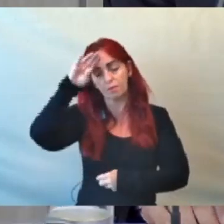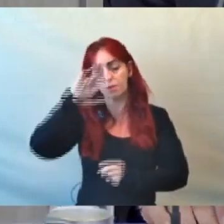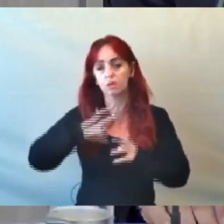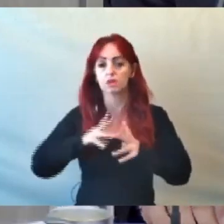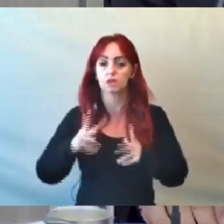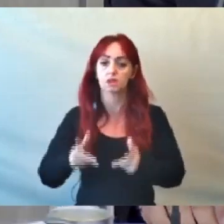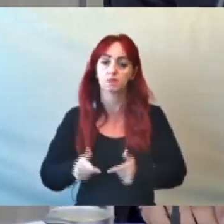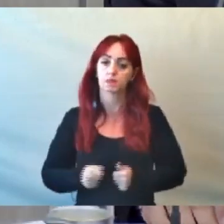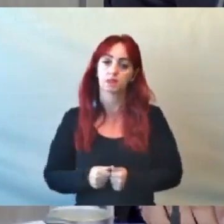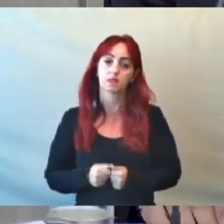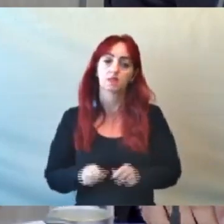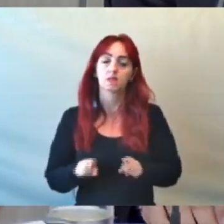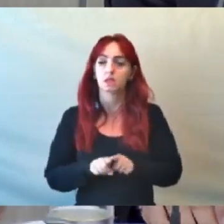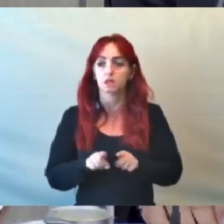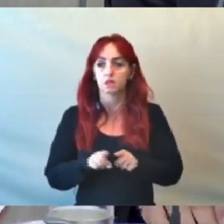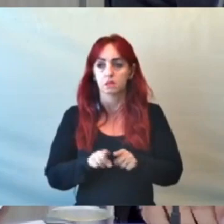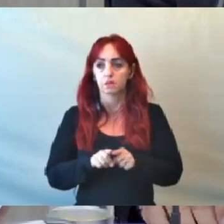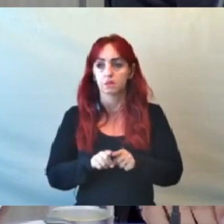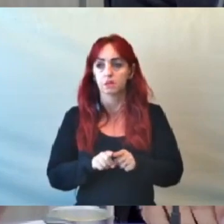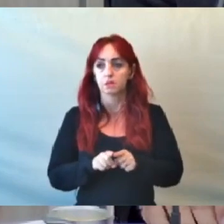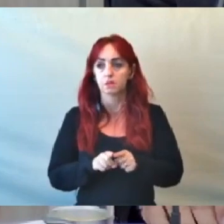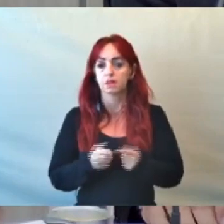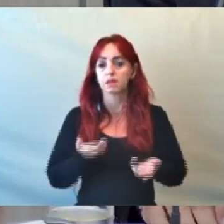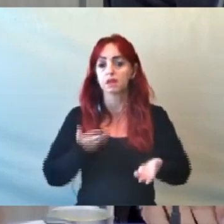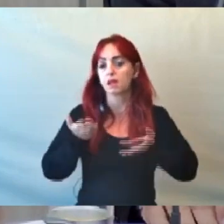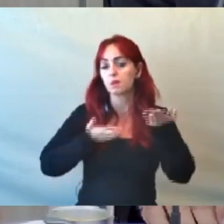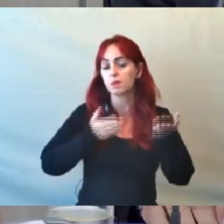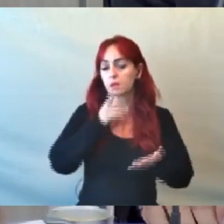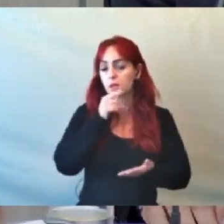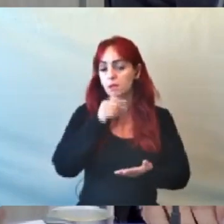águas. A data: dia